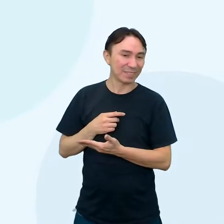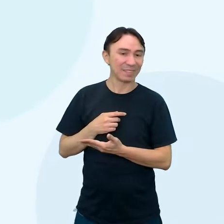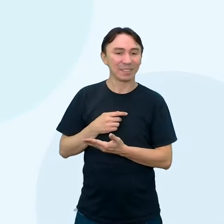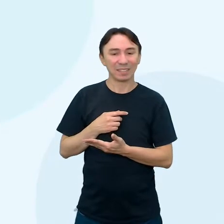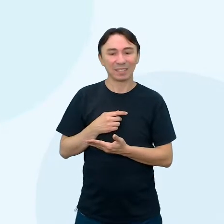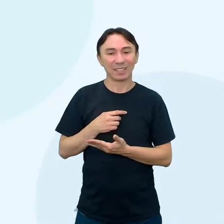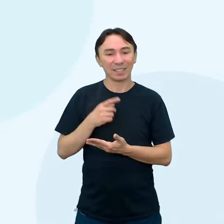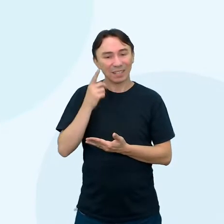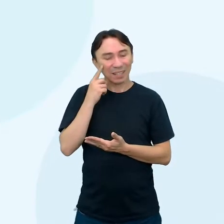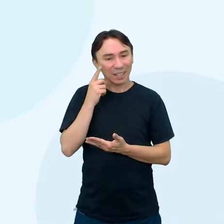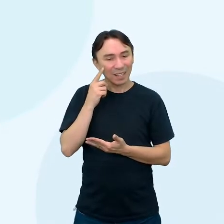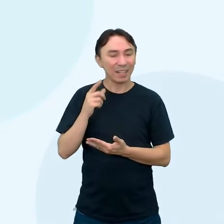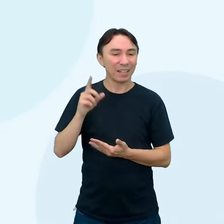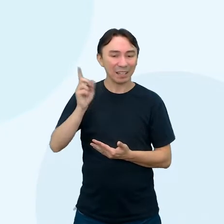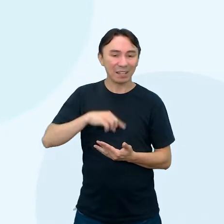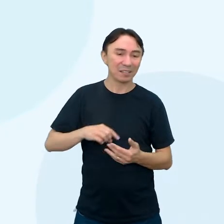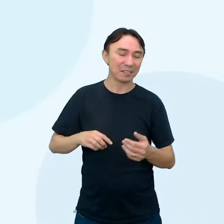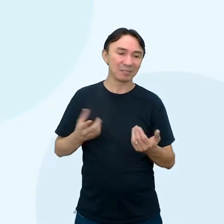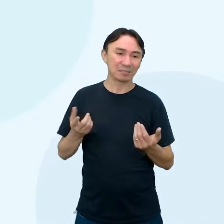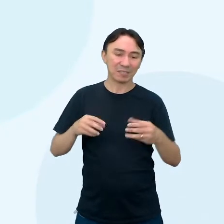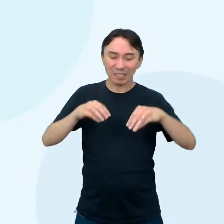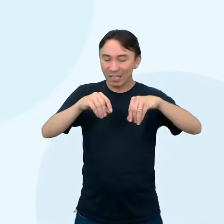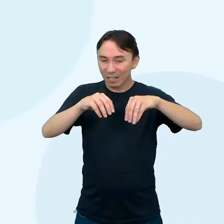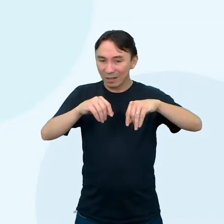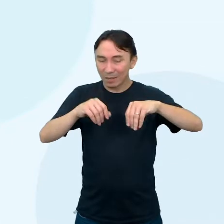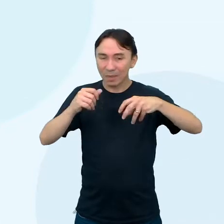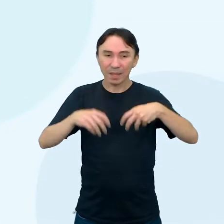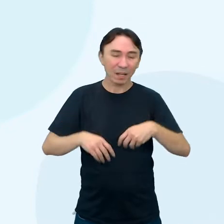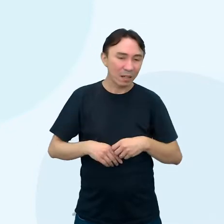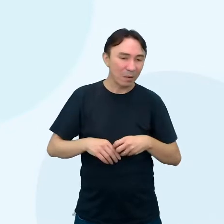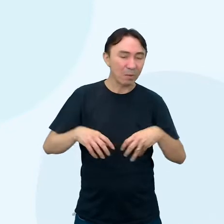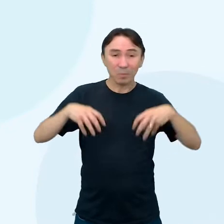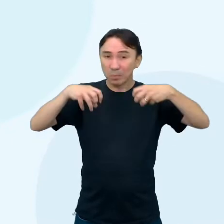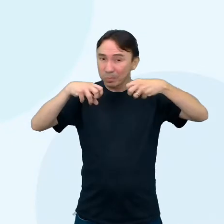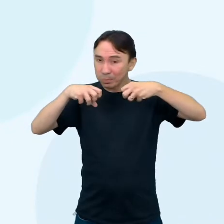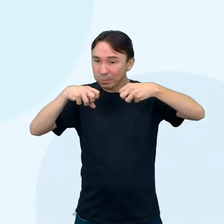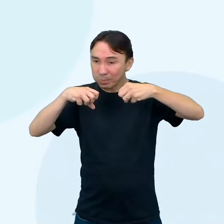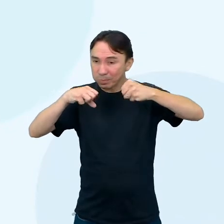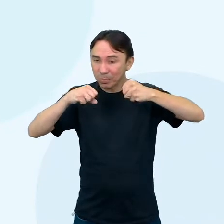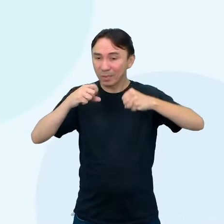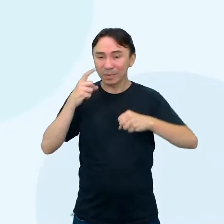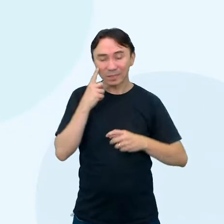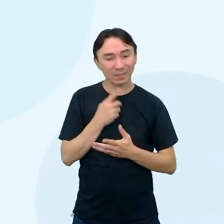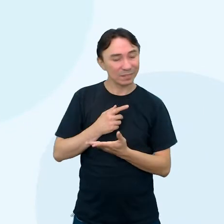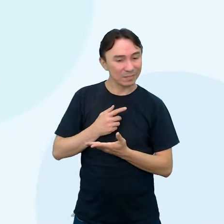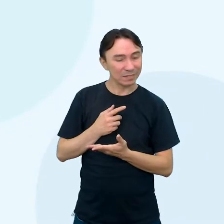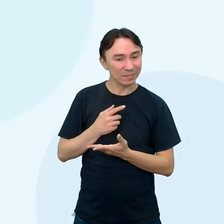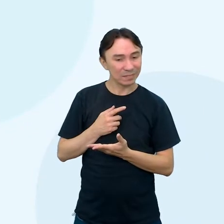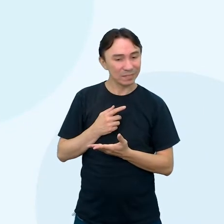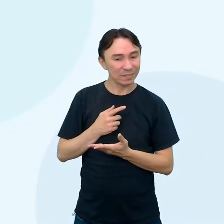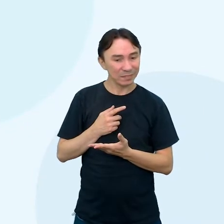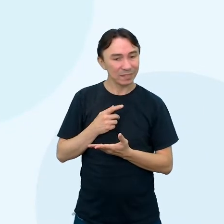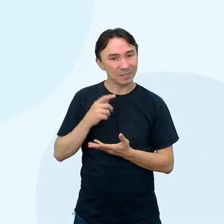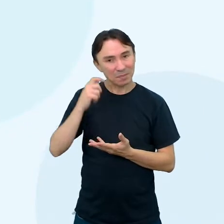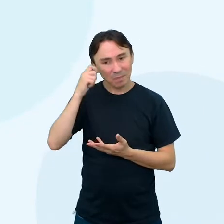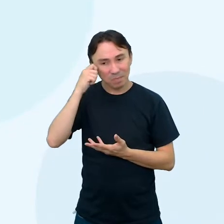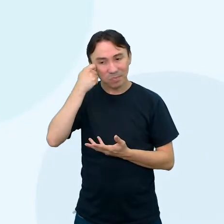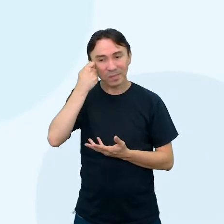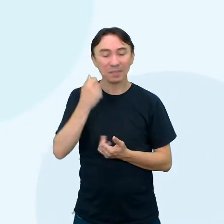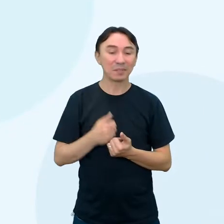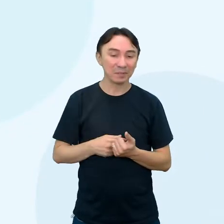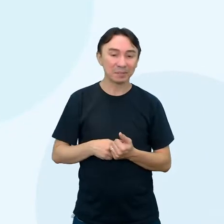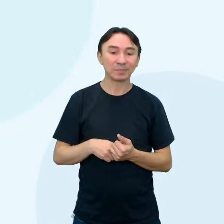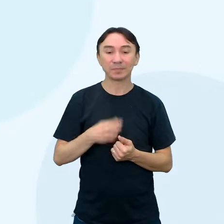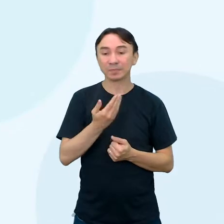mais escuro, né? Na parte aí, por exemplo, na parte de baixo, a gente vê um solo mais escuro, né? E a